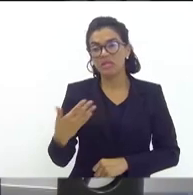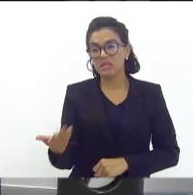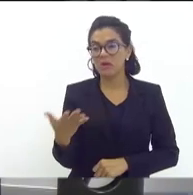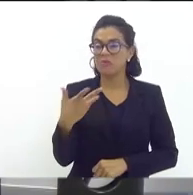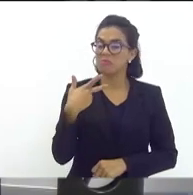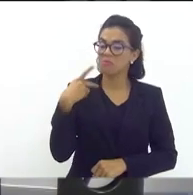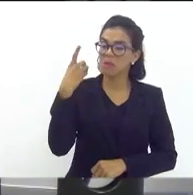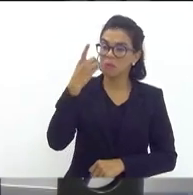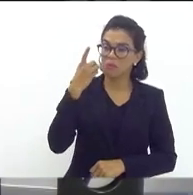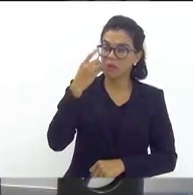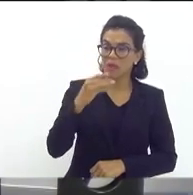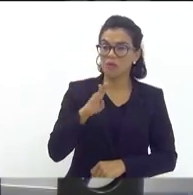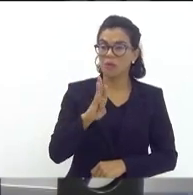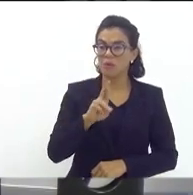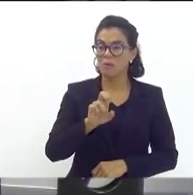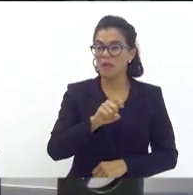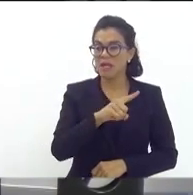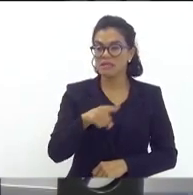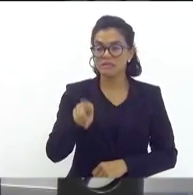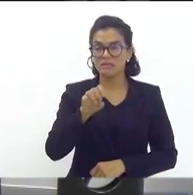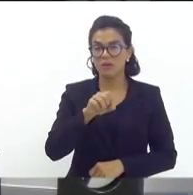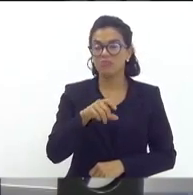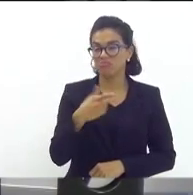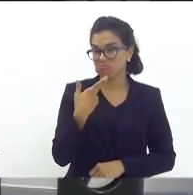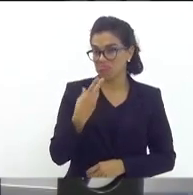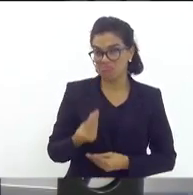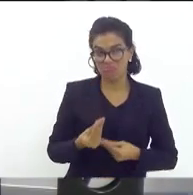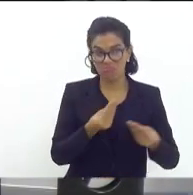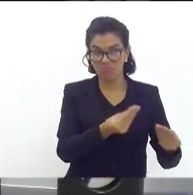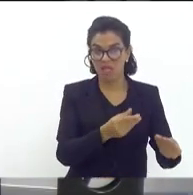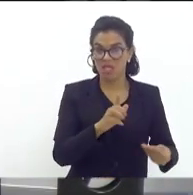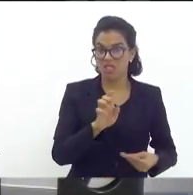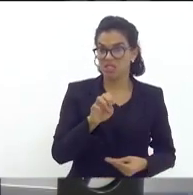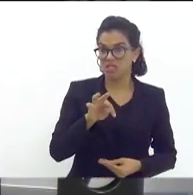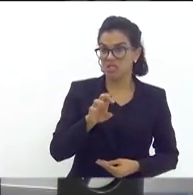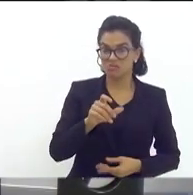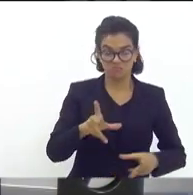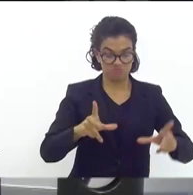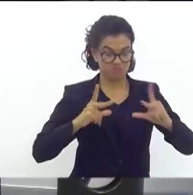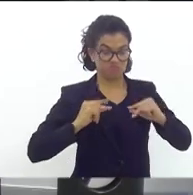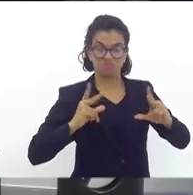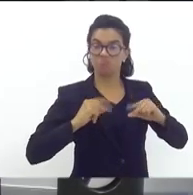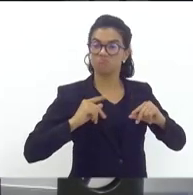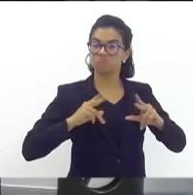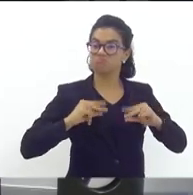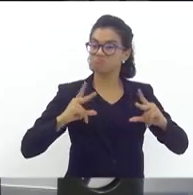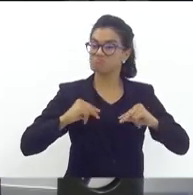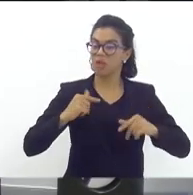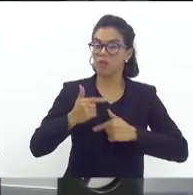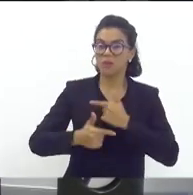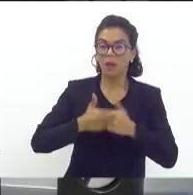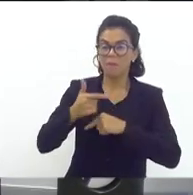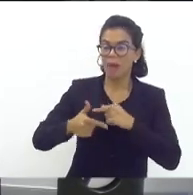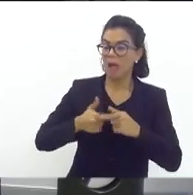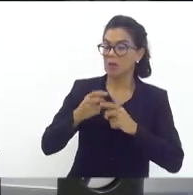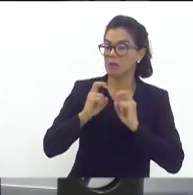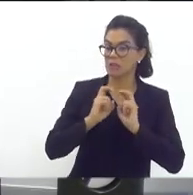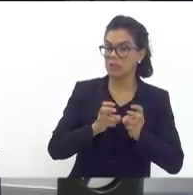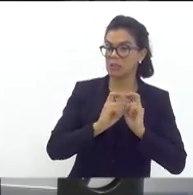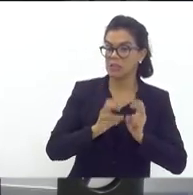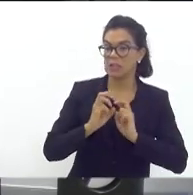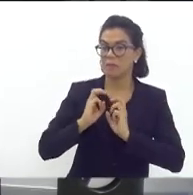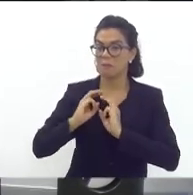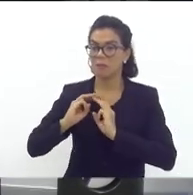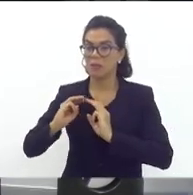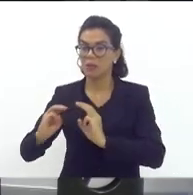bem disso Deputado brasão a gente tem que dar uma noção para getransp de reconhecimento de honra ao mérito e é o serviço de trens e metrô no Rio de Janeiro